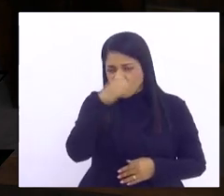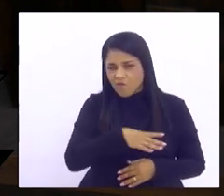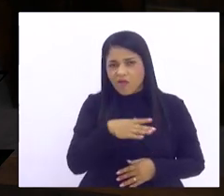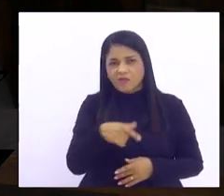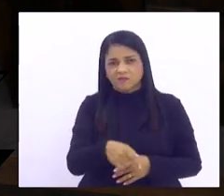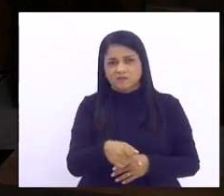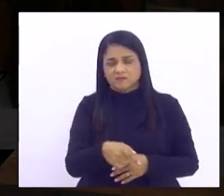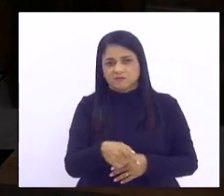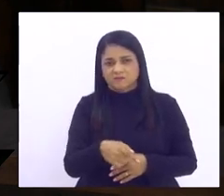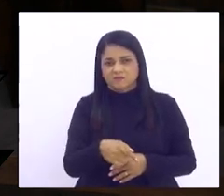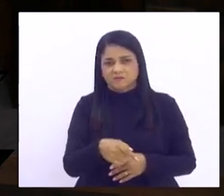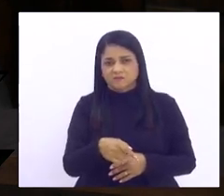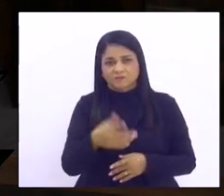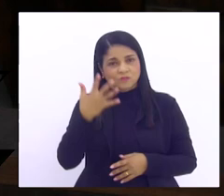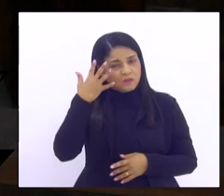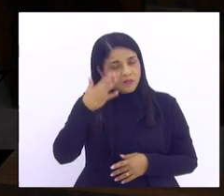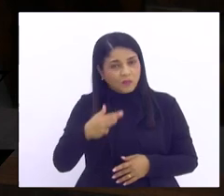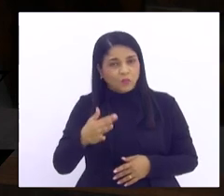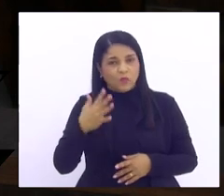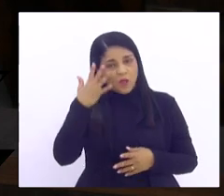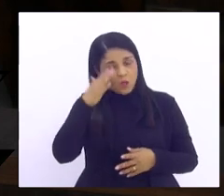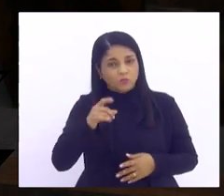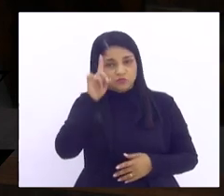E foram condenados por crimes de guerra.